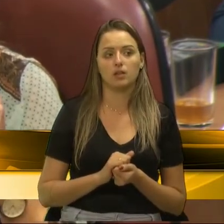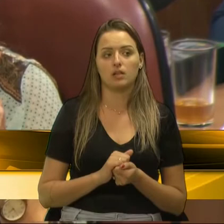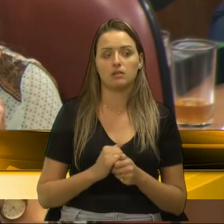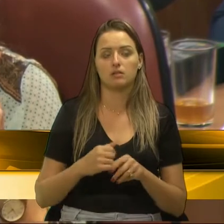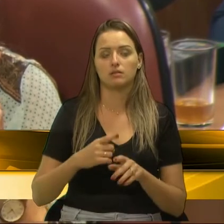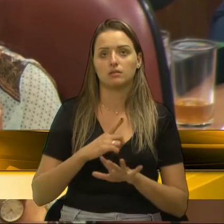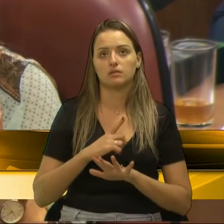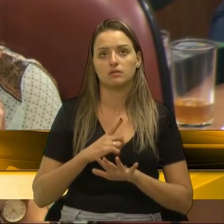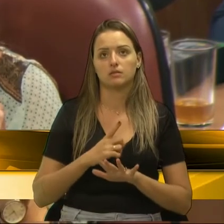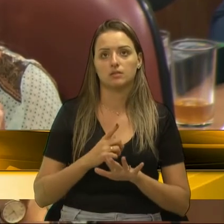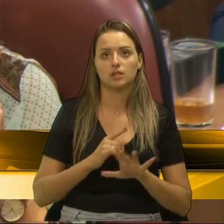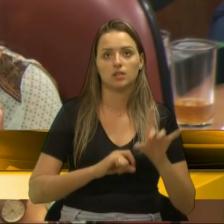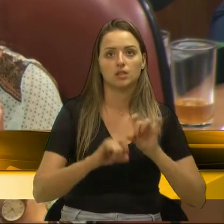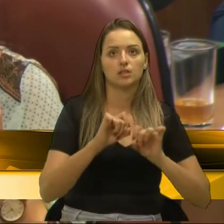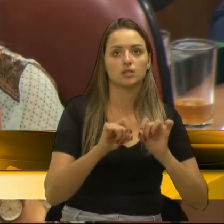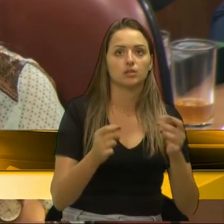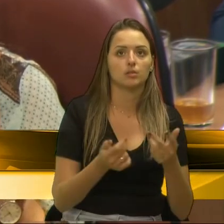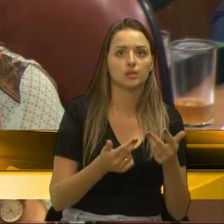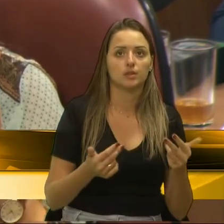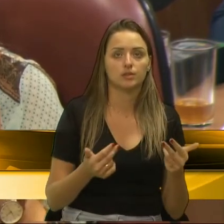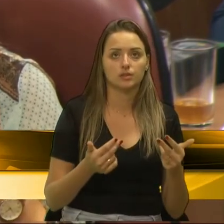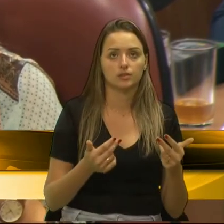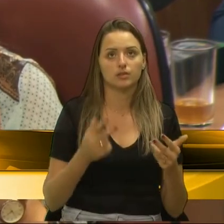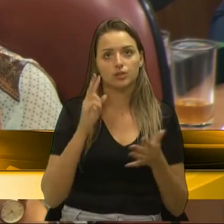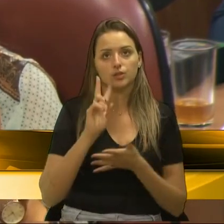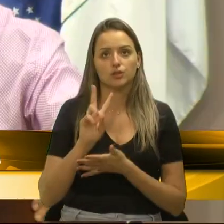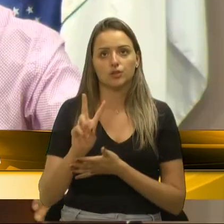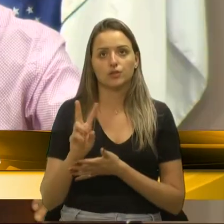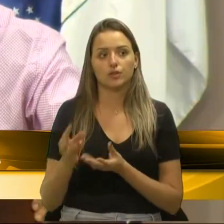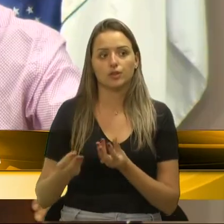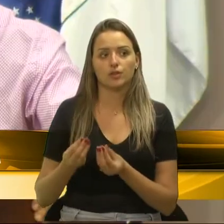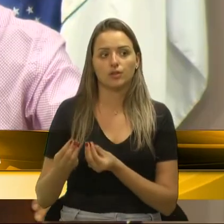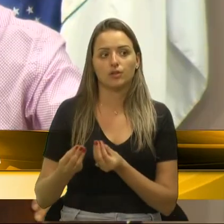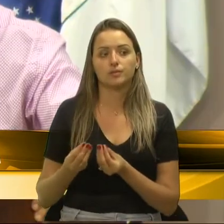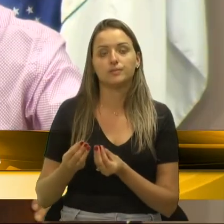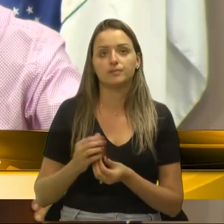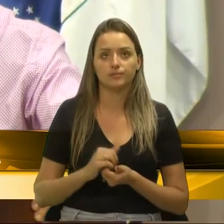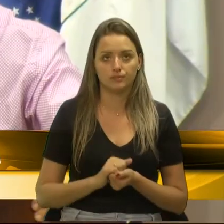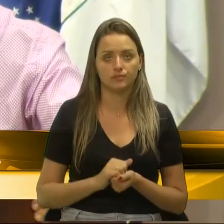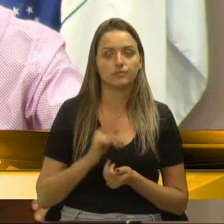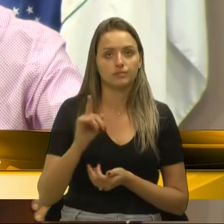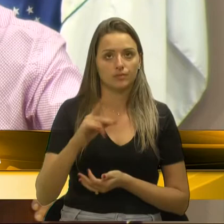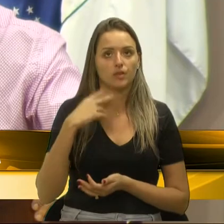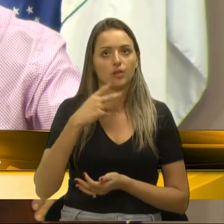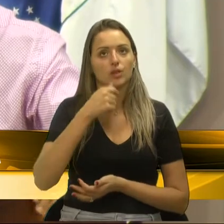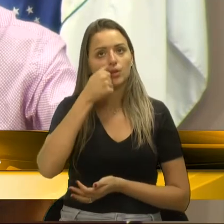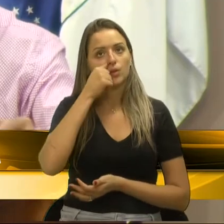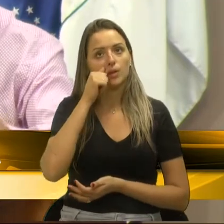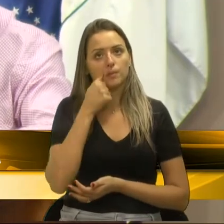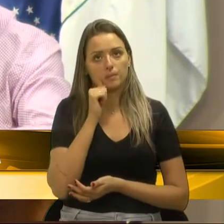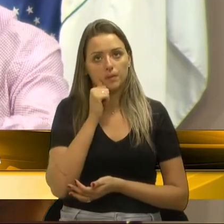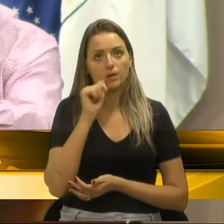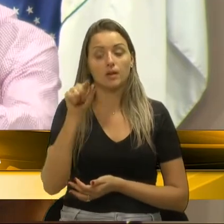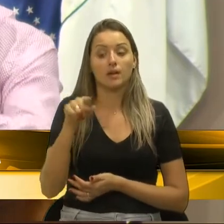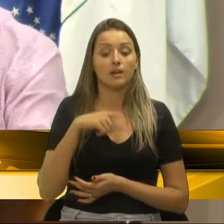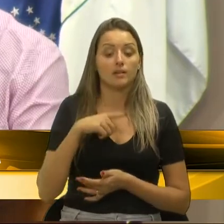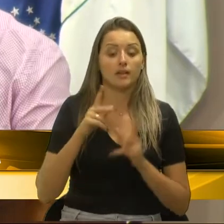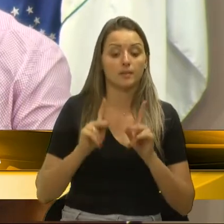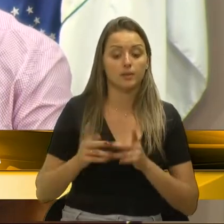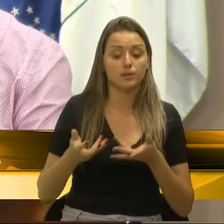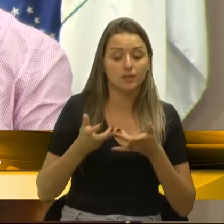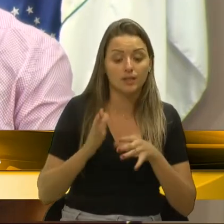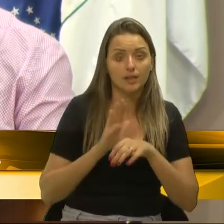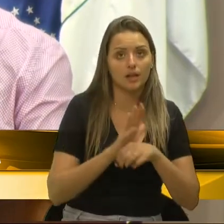gente de fato possa ver ele aplicado. Com certeza, vereadora Paula, como a senhora muito bem falou, tem gente que quer